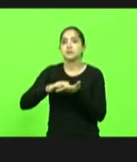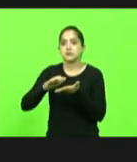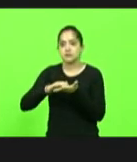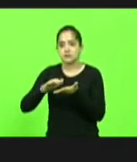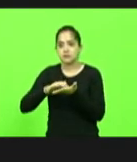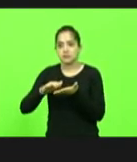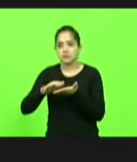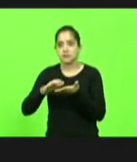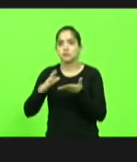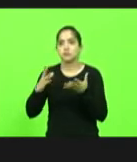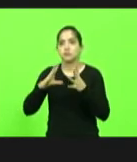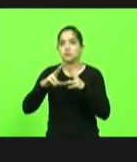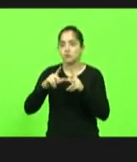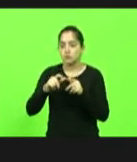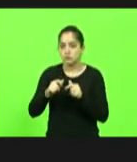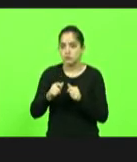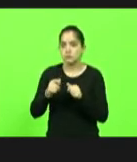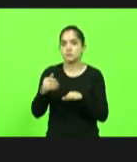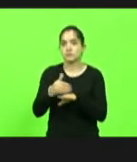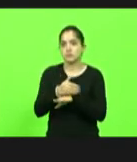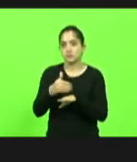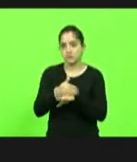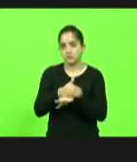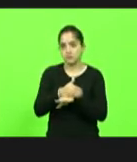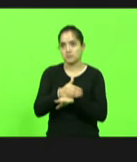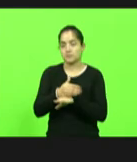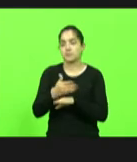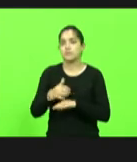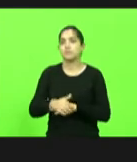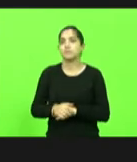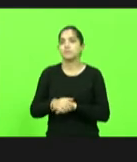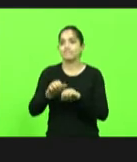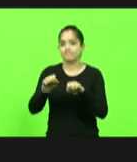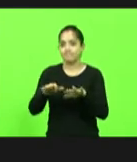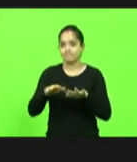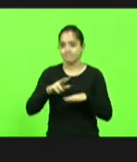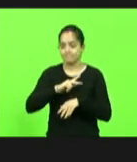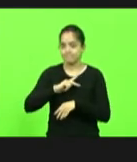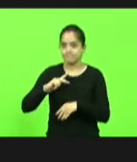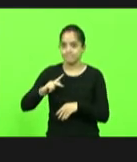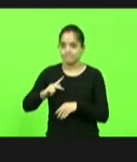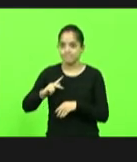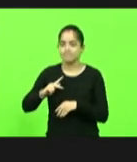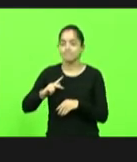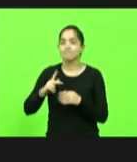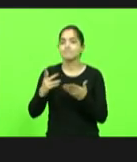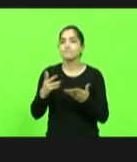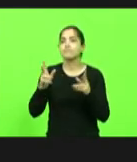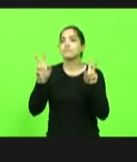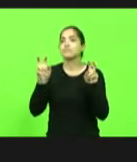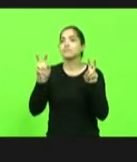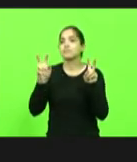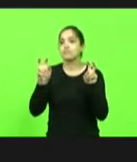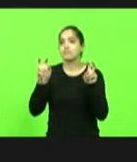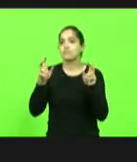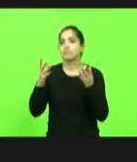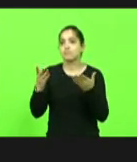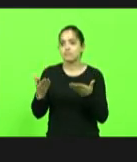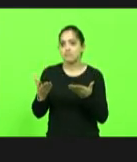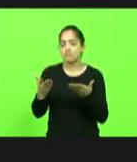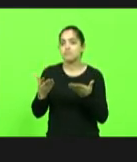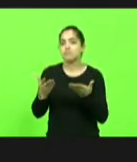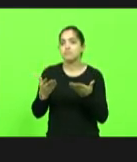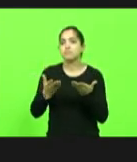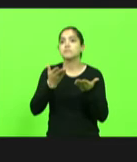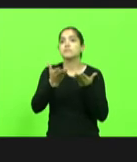que fazem parte dessa nossa audiência pública, que tem como tema a